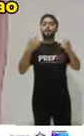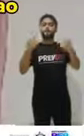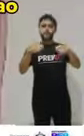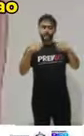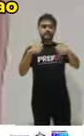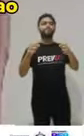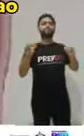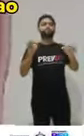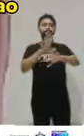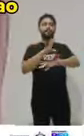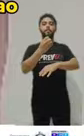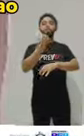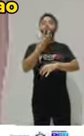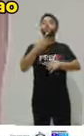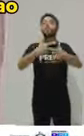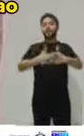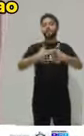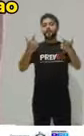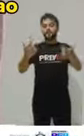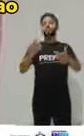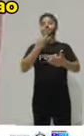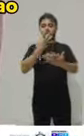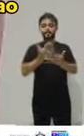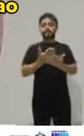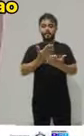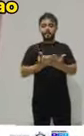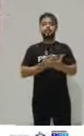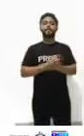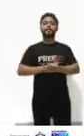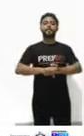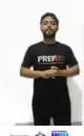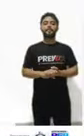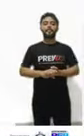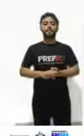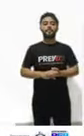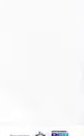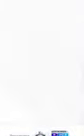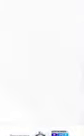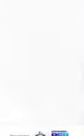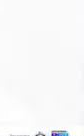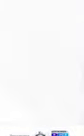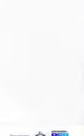bons estudos e rumo ao sonho de vocês.